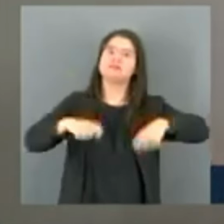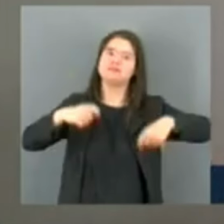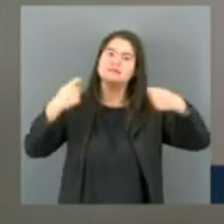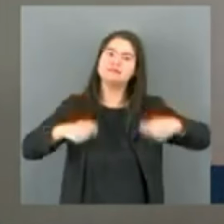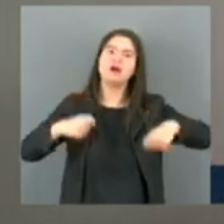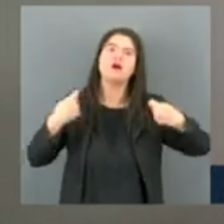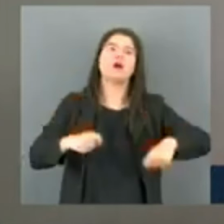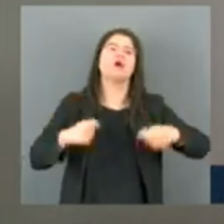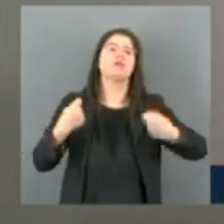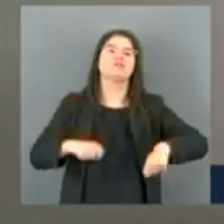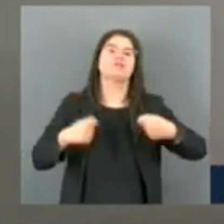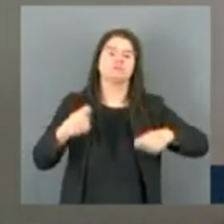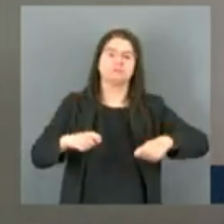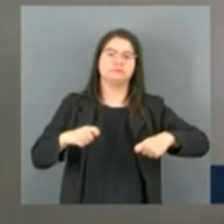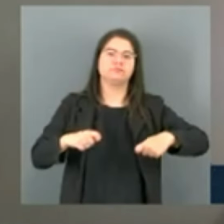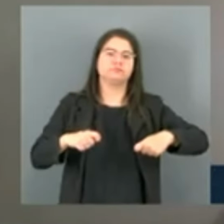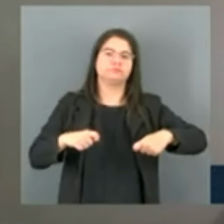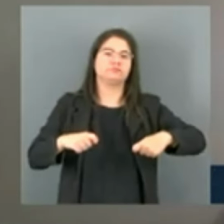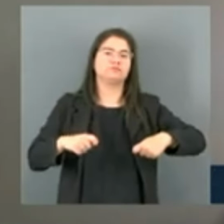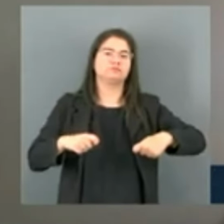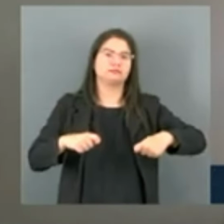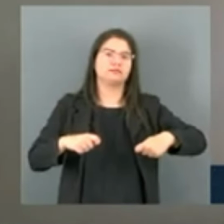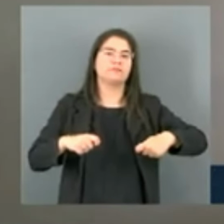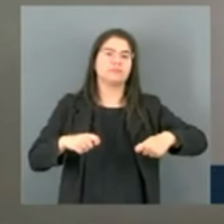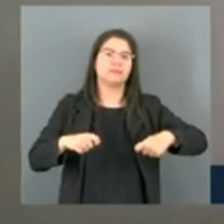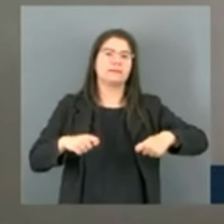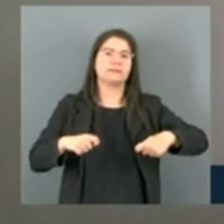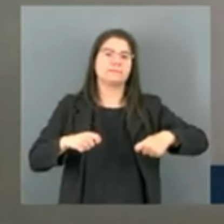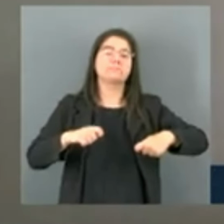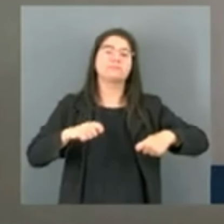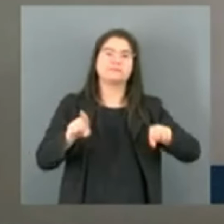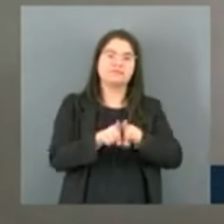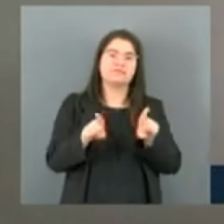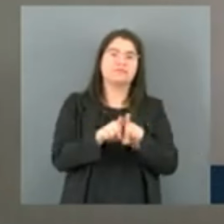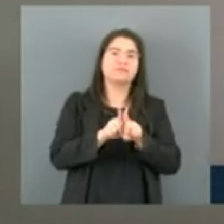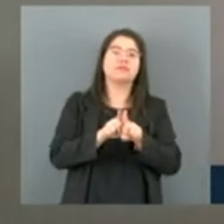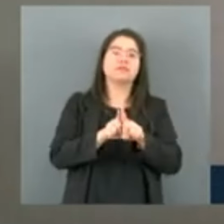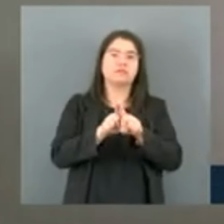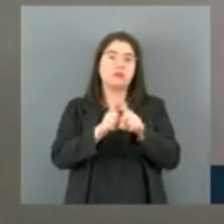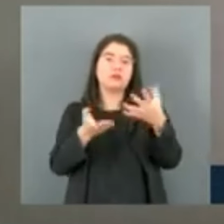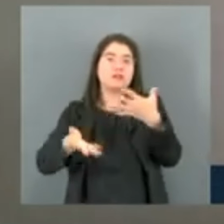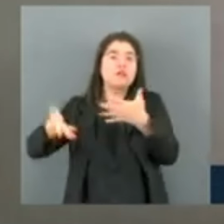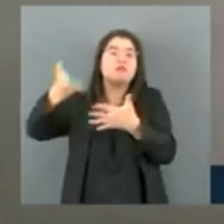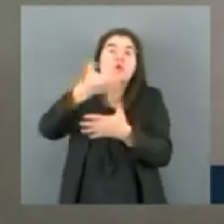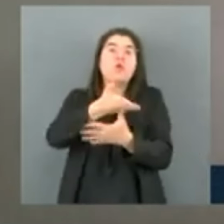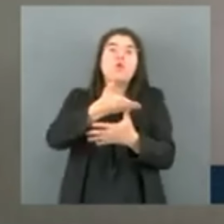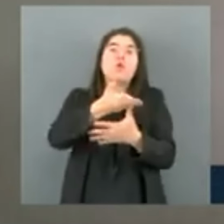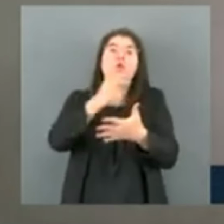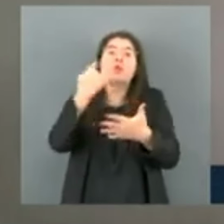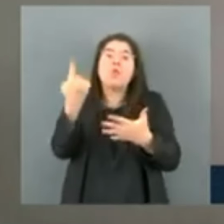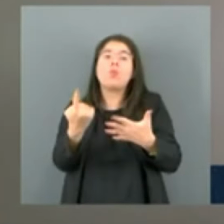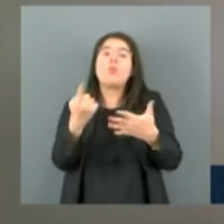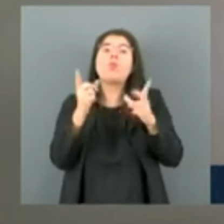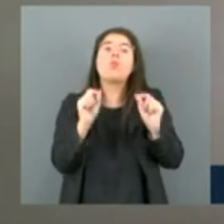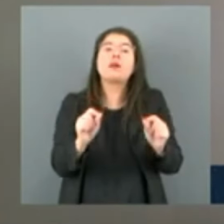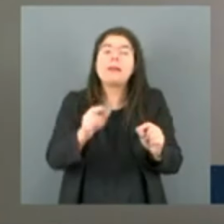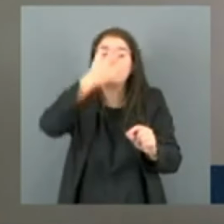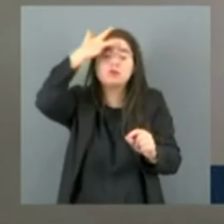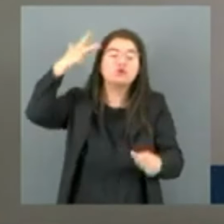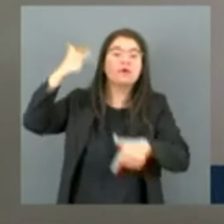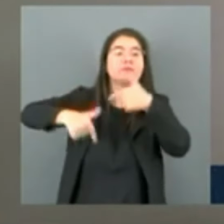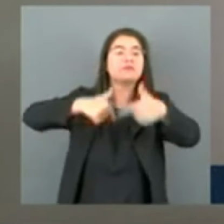caso não seja revisto a divisão em diversos níveis, ou até mesmo um nível único, é necessário que para essas pessoas em